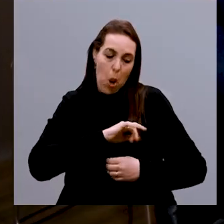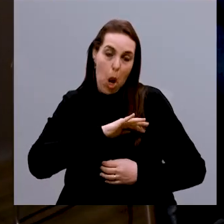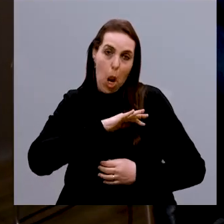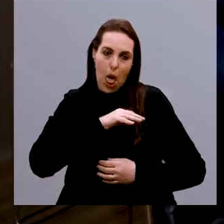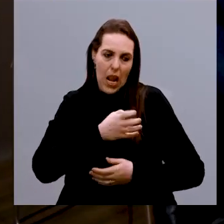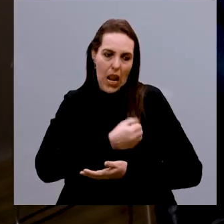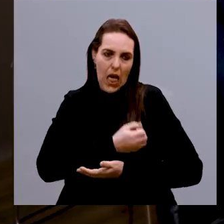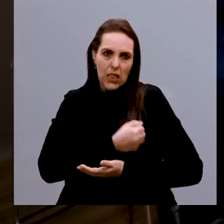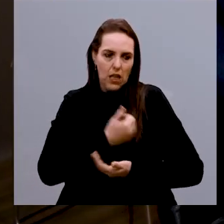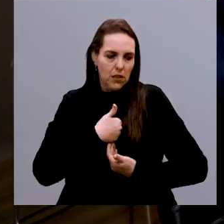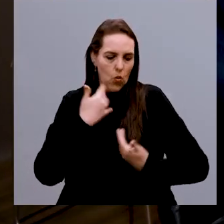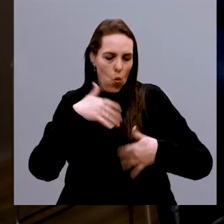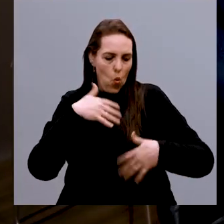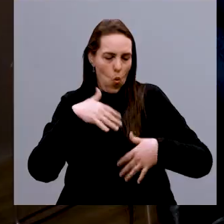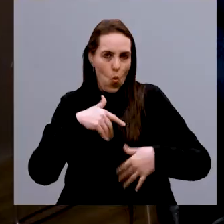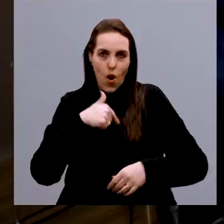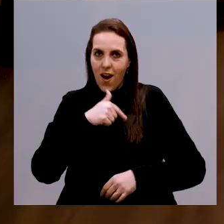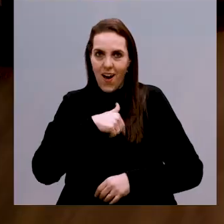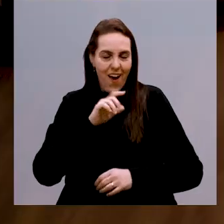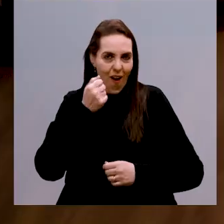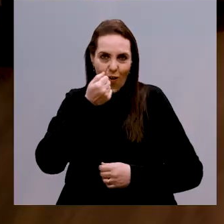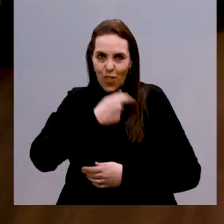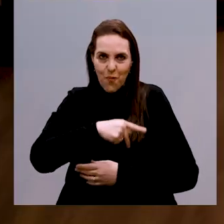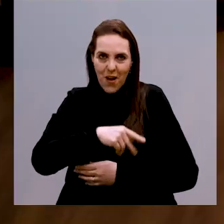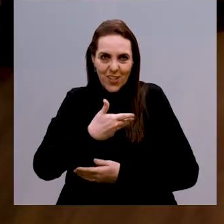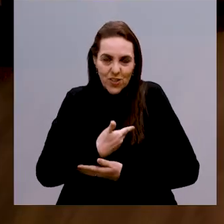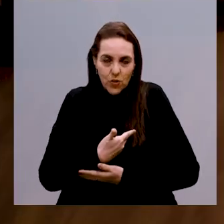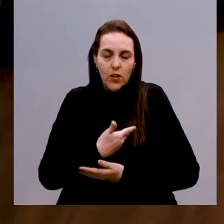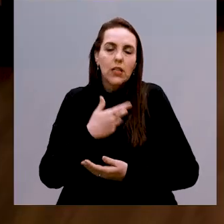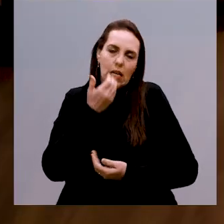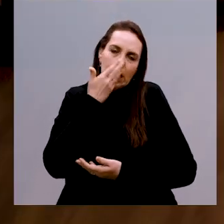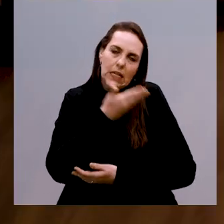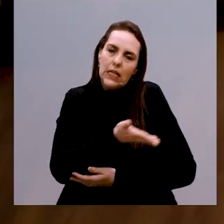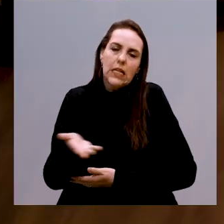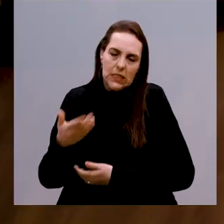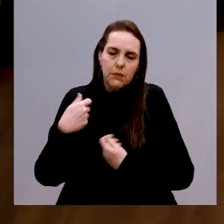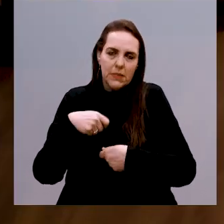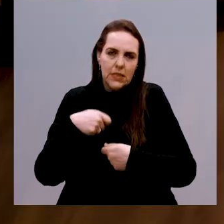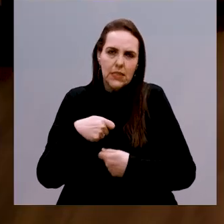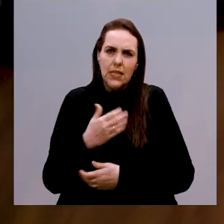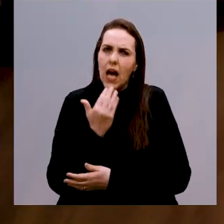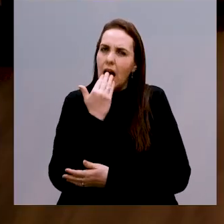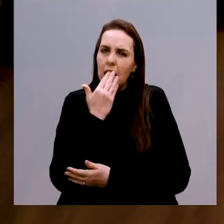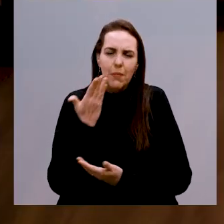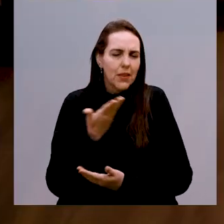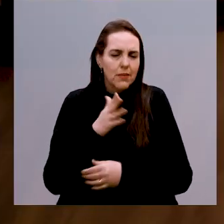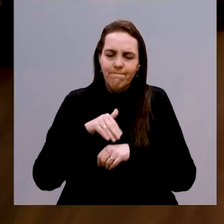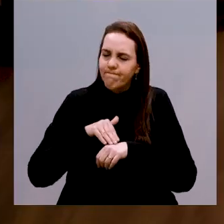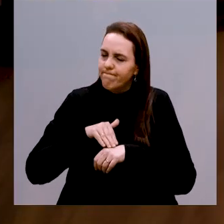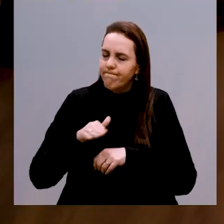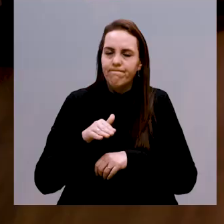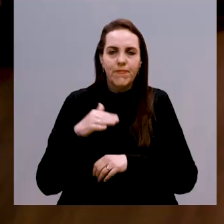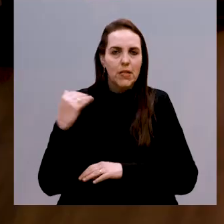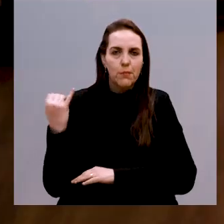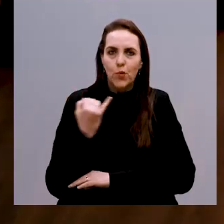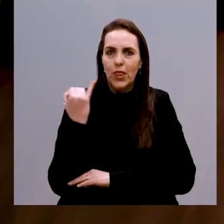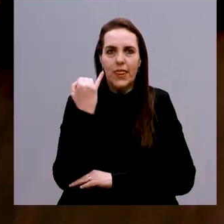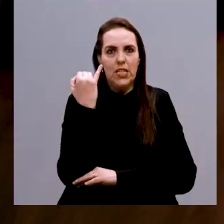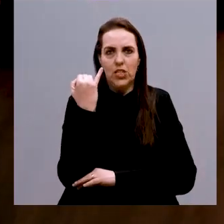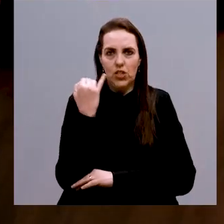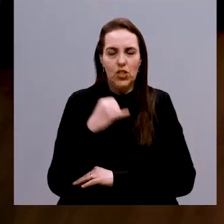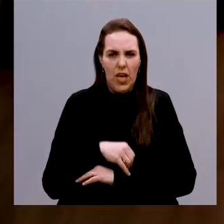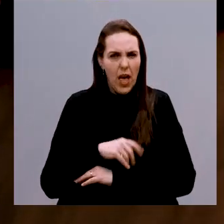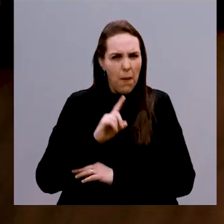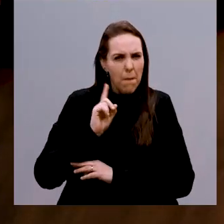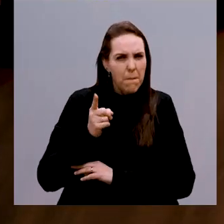leite, daí fica apavorada. Meu Deus, eu produzo leite e é automático, né? E tantas crianças precisando, é um alimento, com certeza, que faz uma diferença,